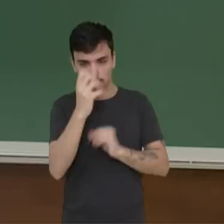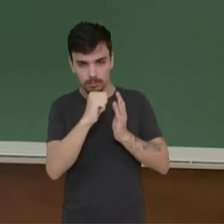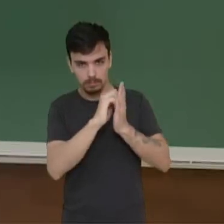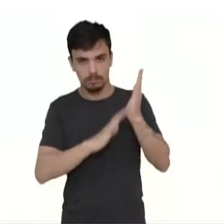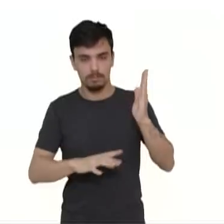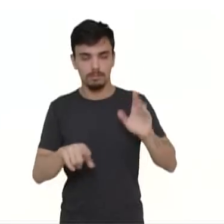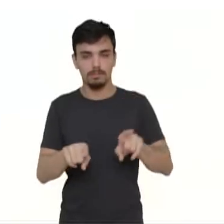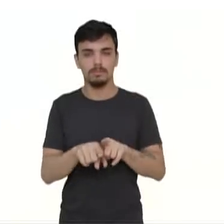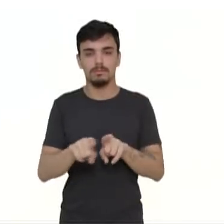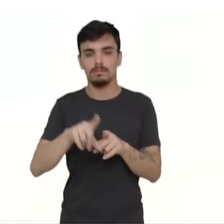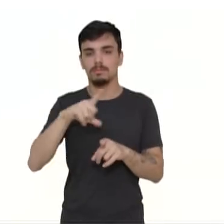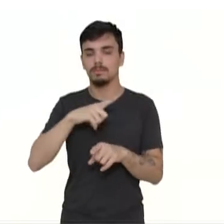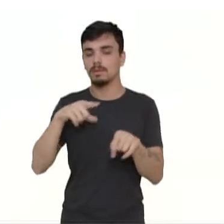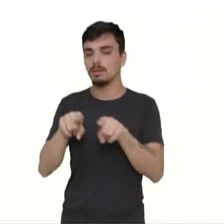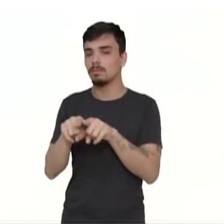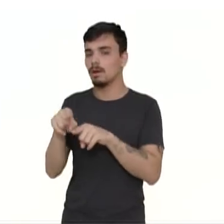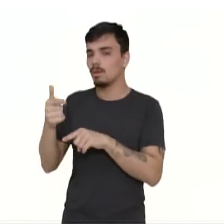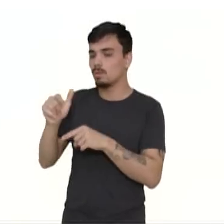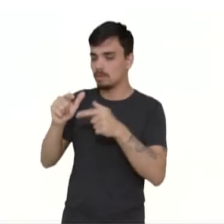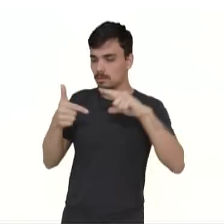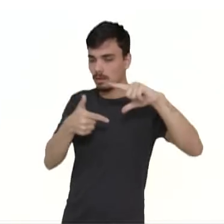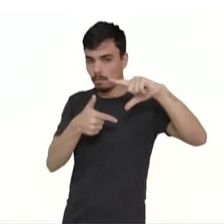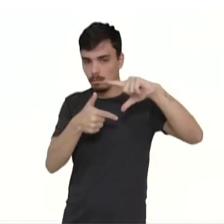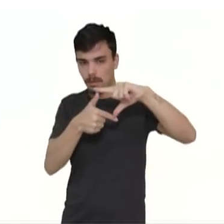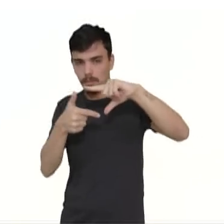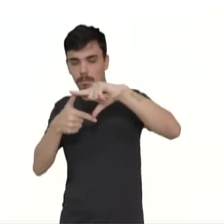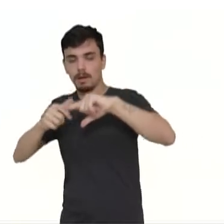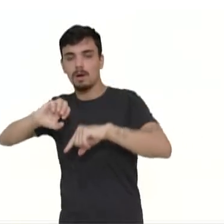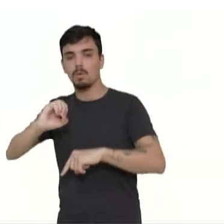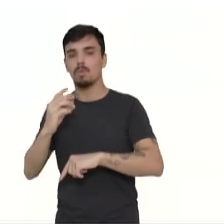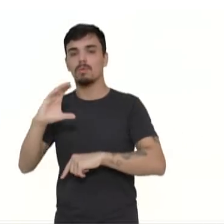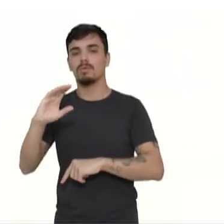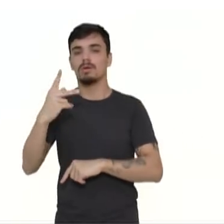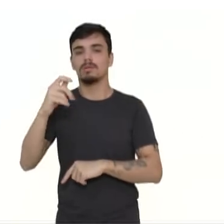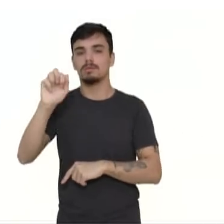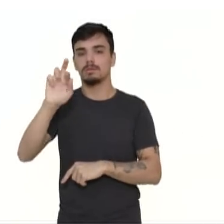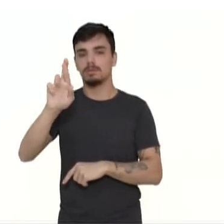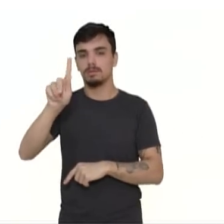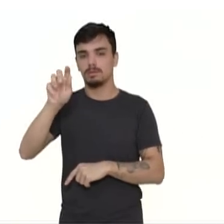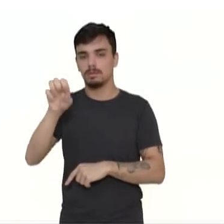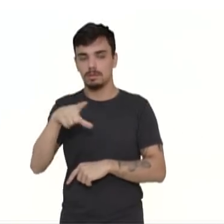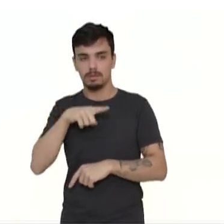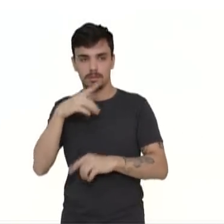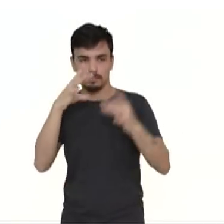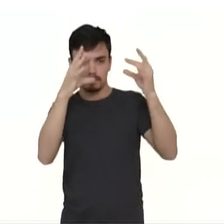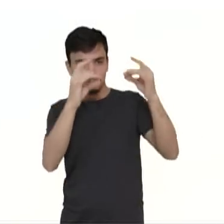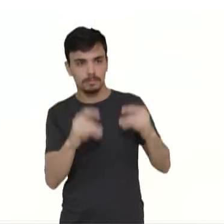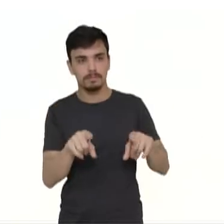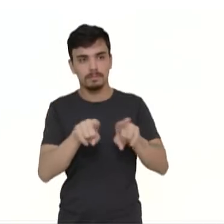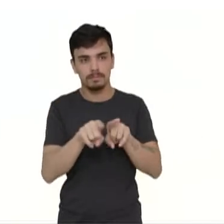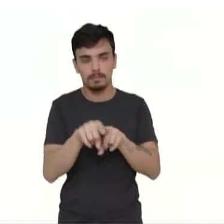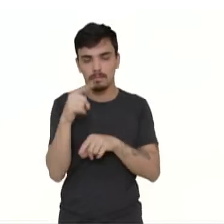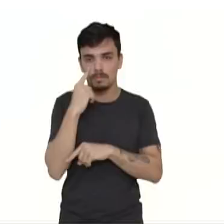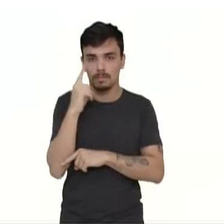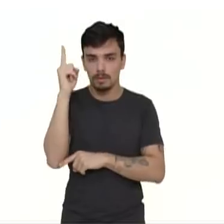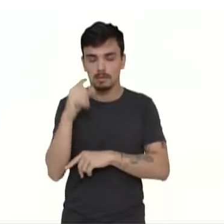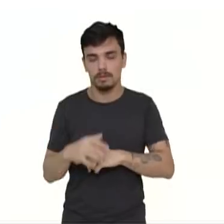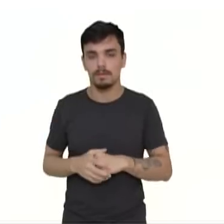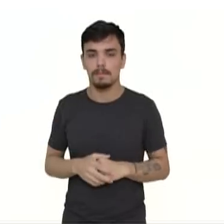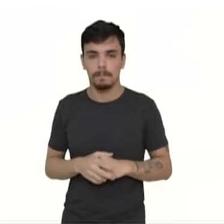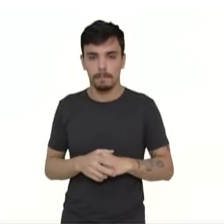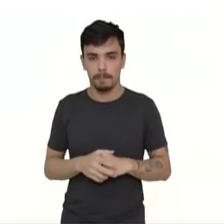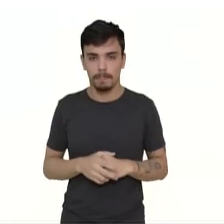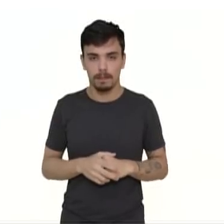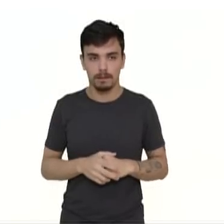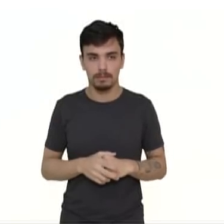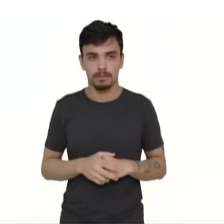Então tem aqui também mais uma tirinha ou uma charge, né? Vamos ver se está especificado aqui. Então vamos ler aqui no